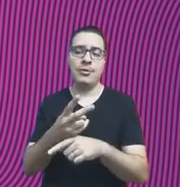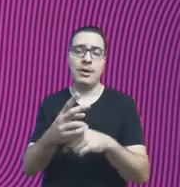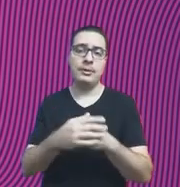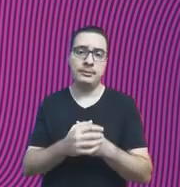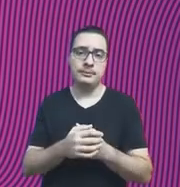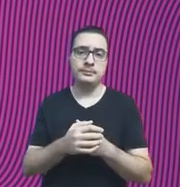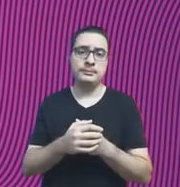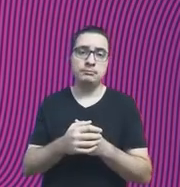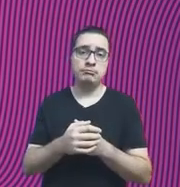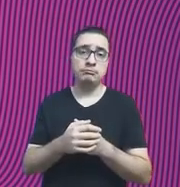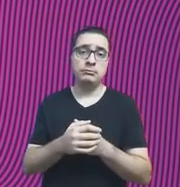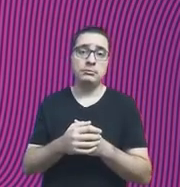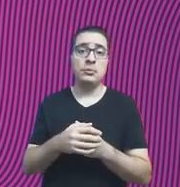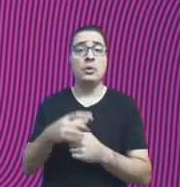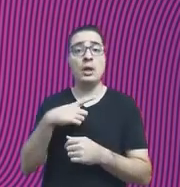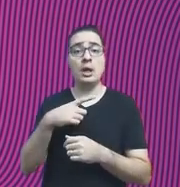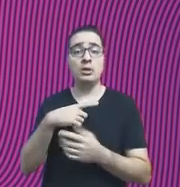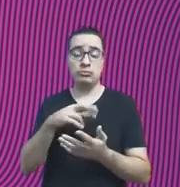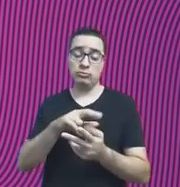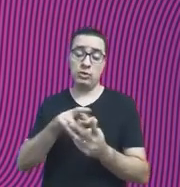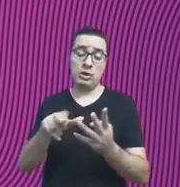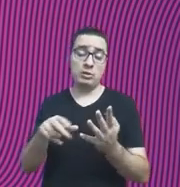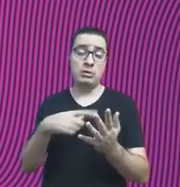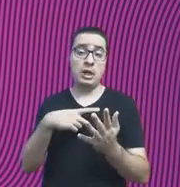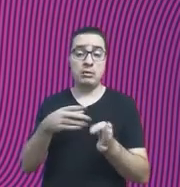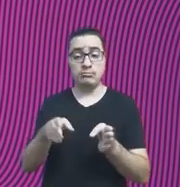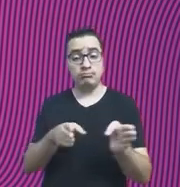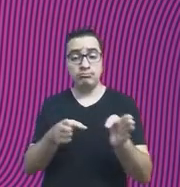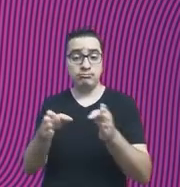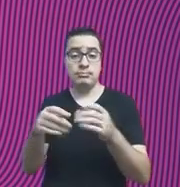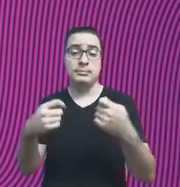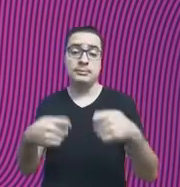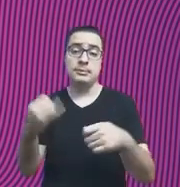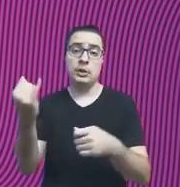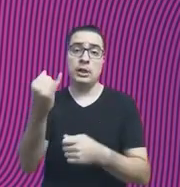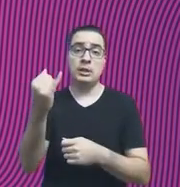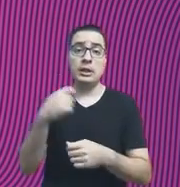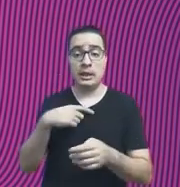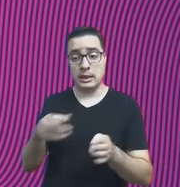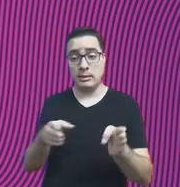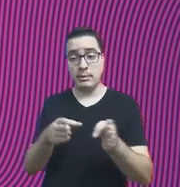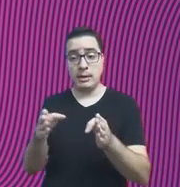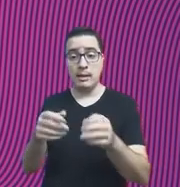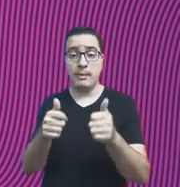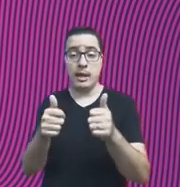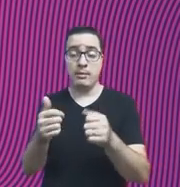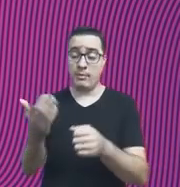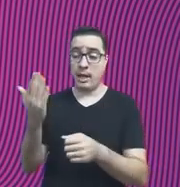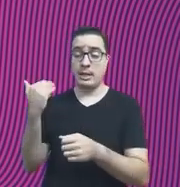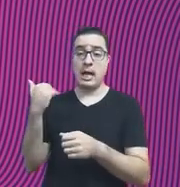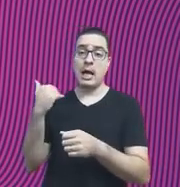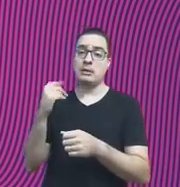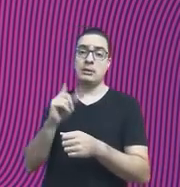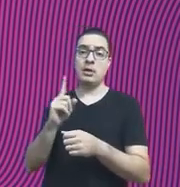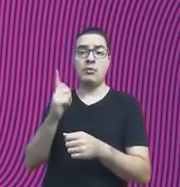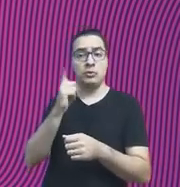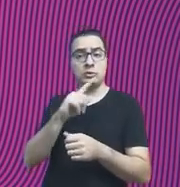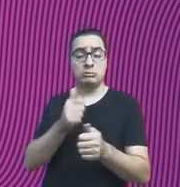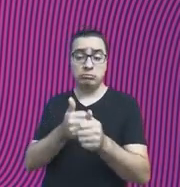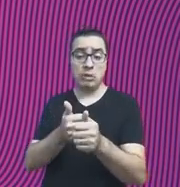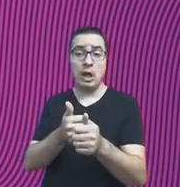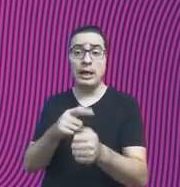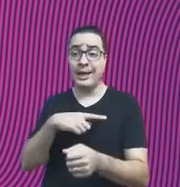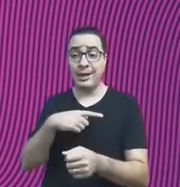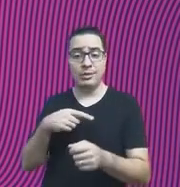Não tem jeito, acho que a gente tem que trilhá-lo. Quem trilhar por último vai ficar atrás, vai perder competitividade. Quem